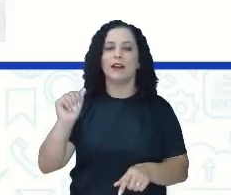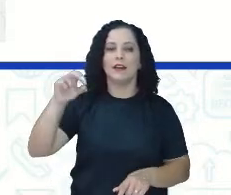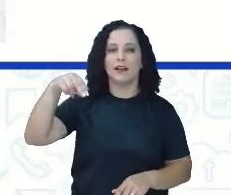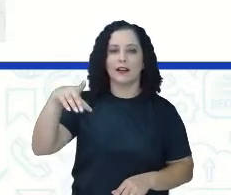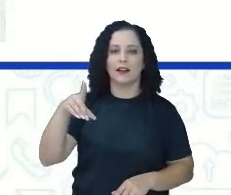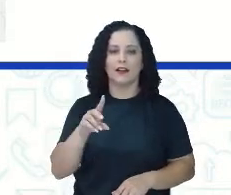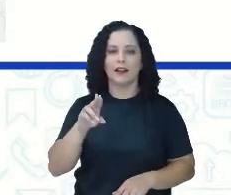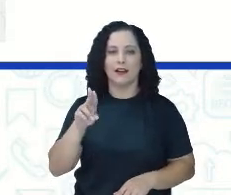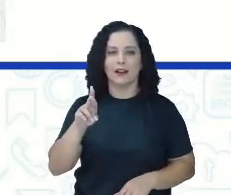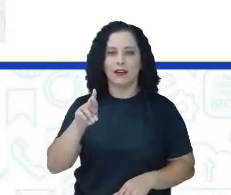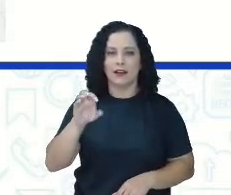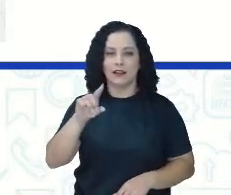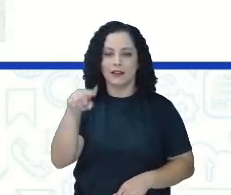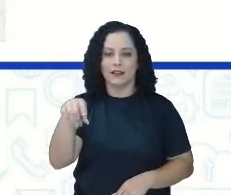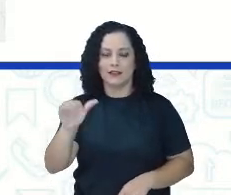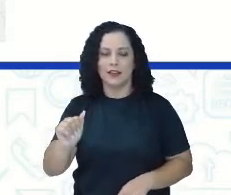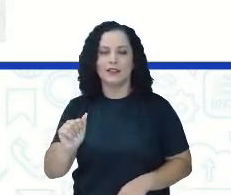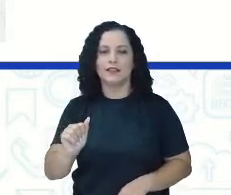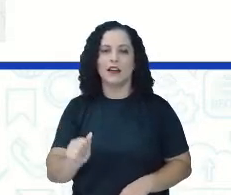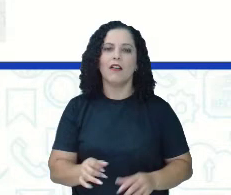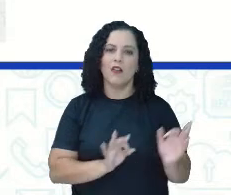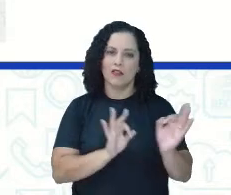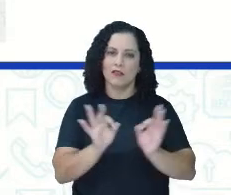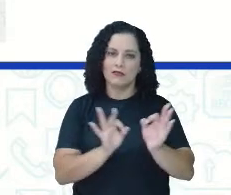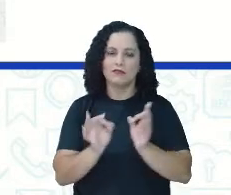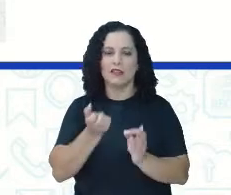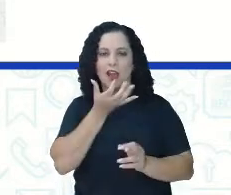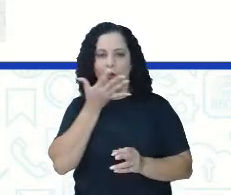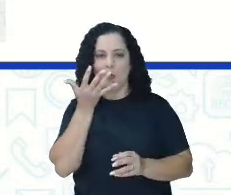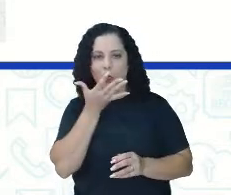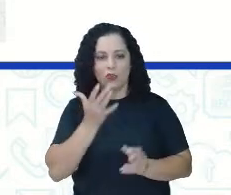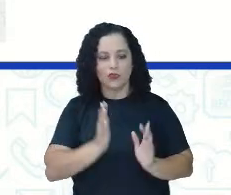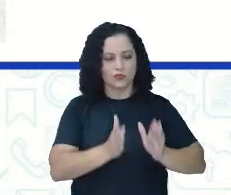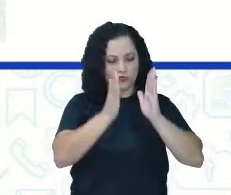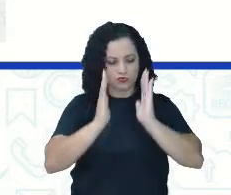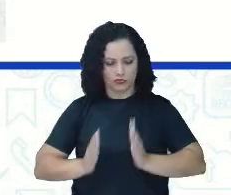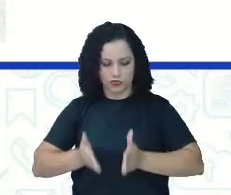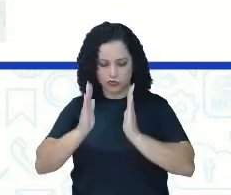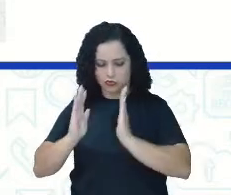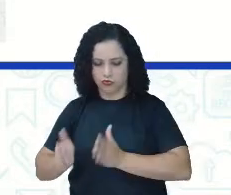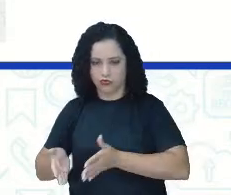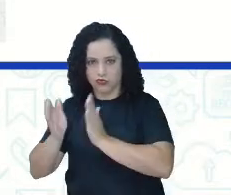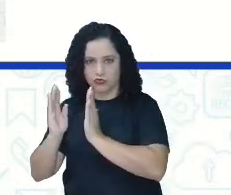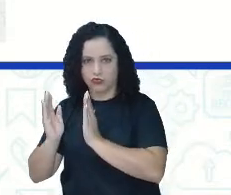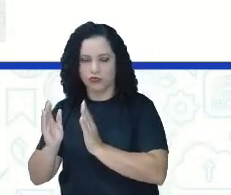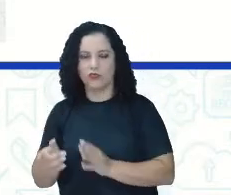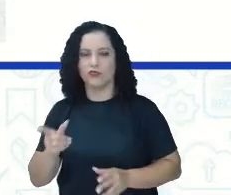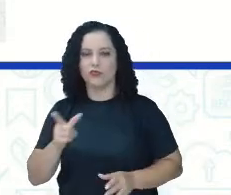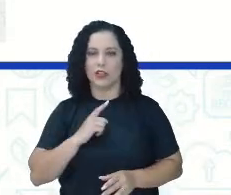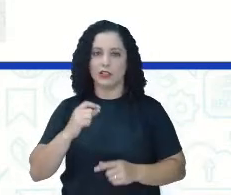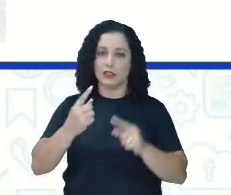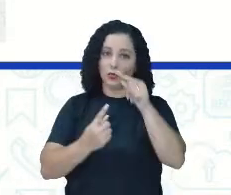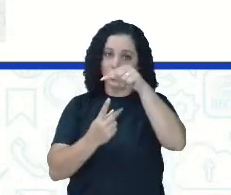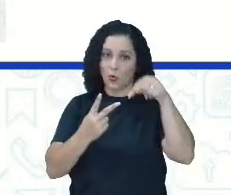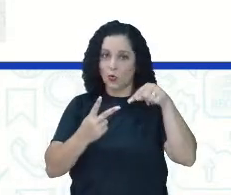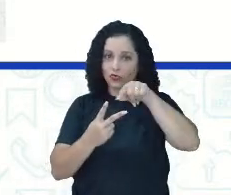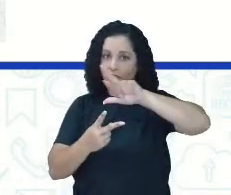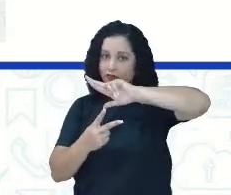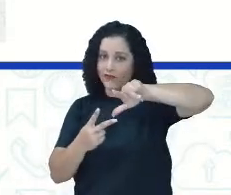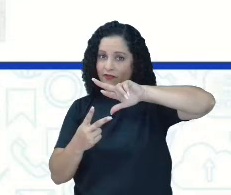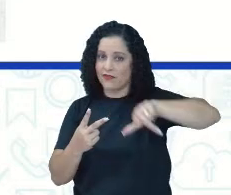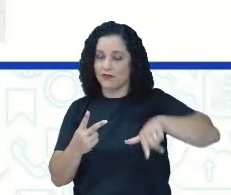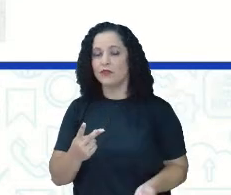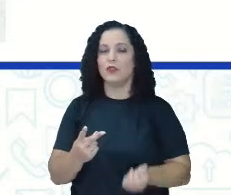dizendo assim, ó, eu fiz com as cores e as quantidades de peça. E é isso mesmo. Ela fez de duas maneiras, contando